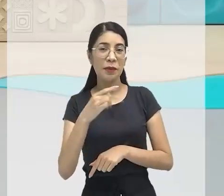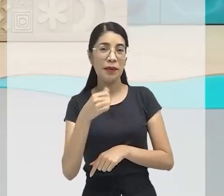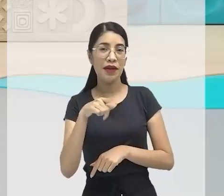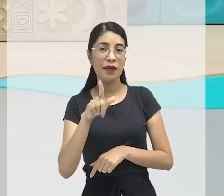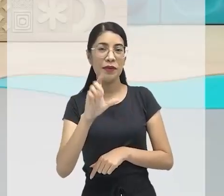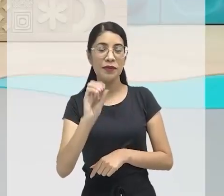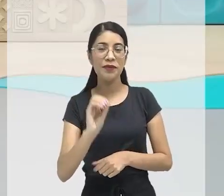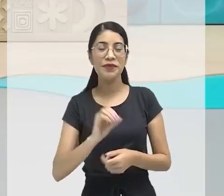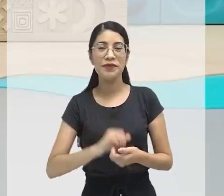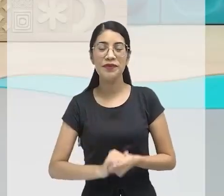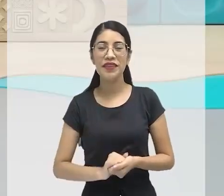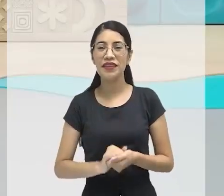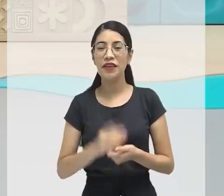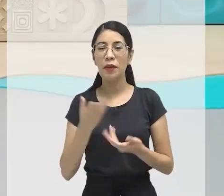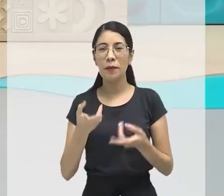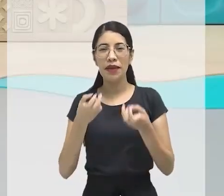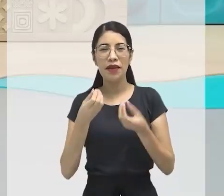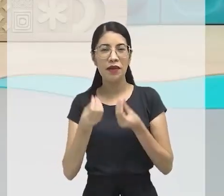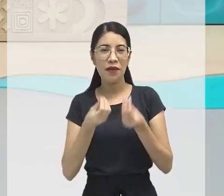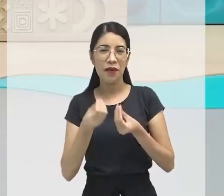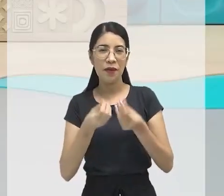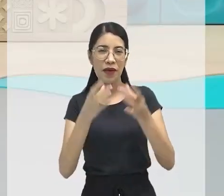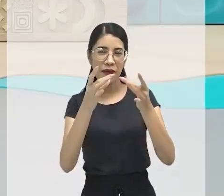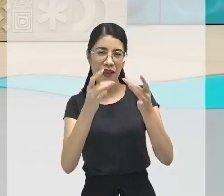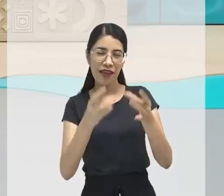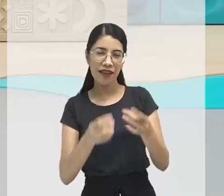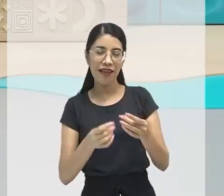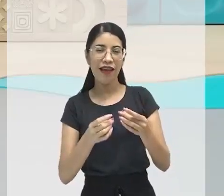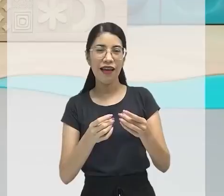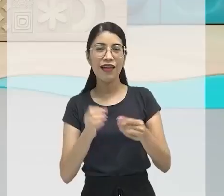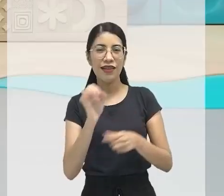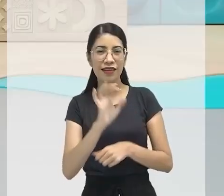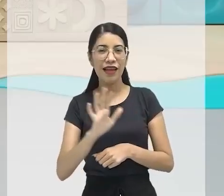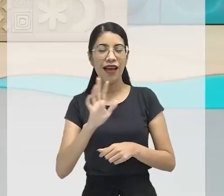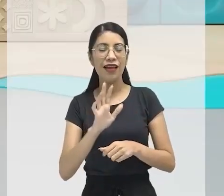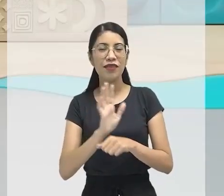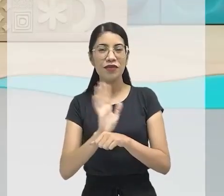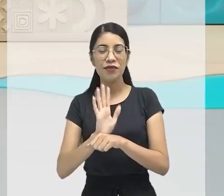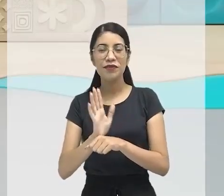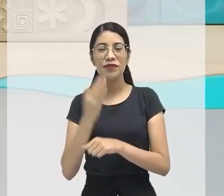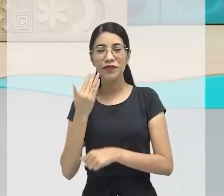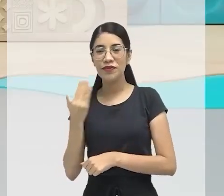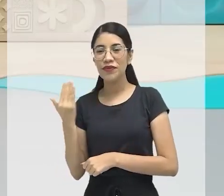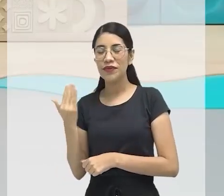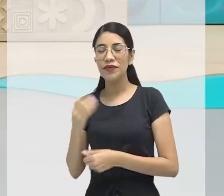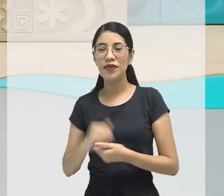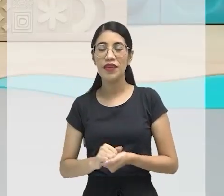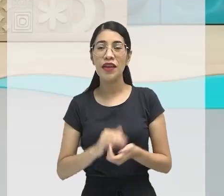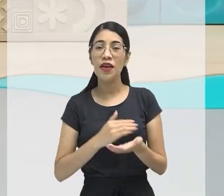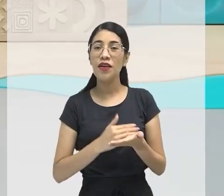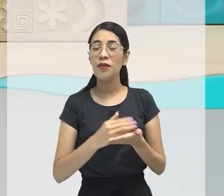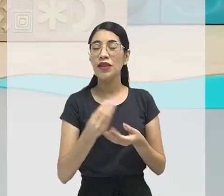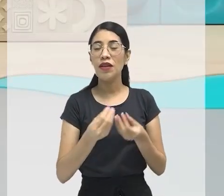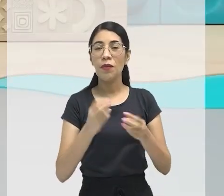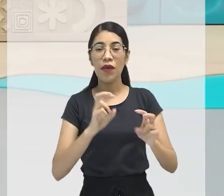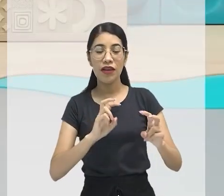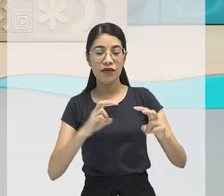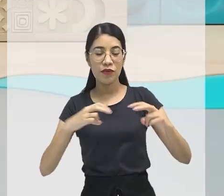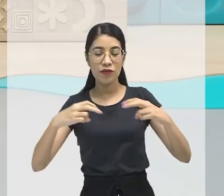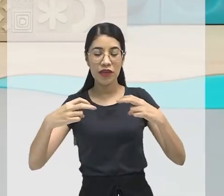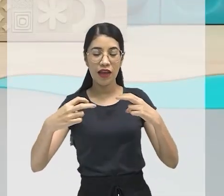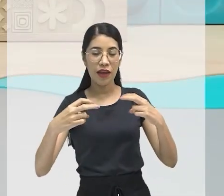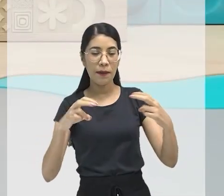ó. Olha o detalhe, viu? Viu um detalhezinho que vocês, né, ó. Eles primeiro, né,